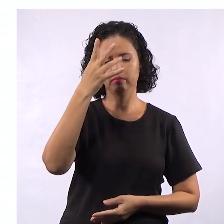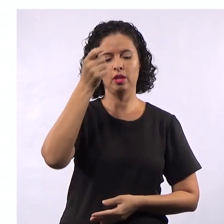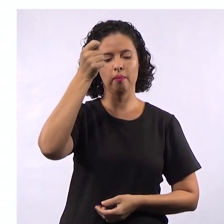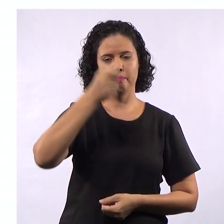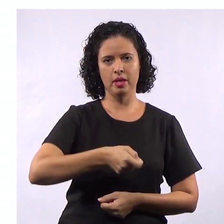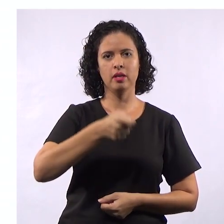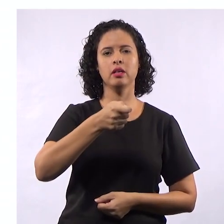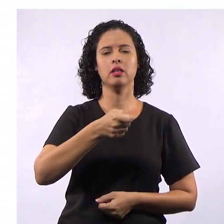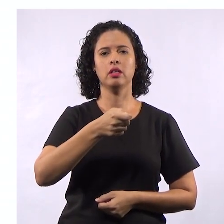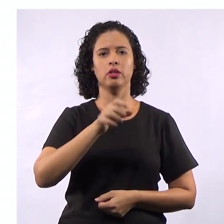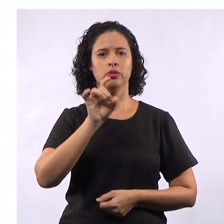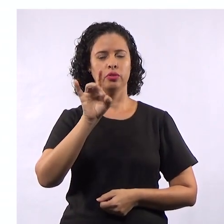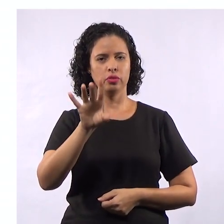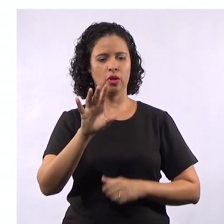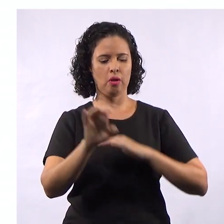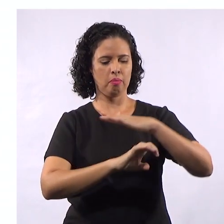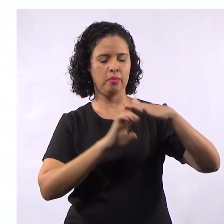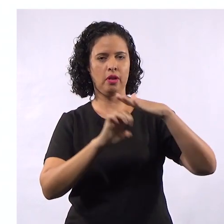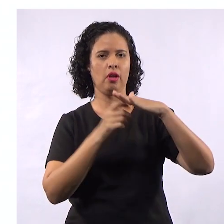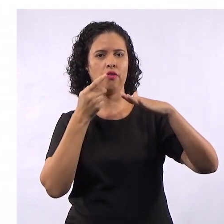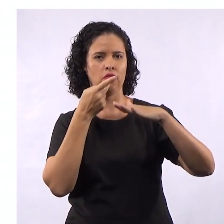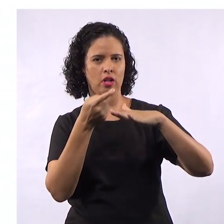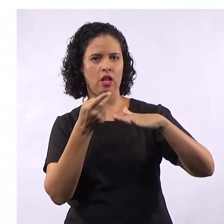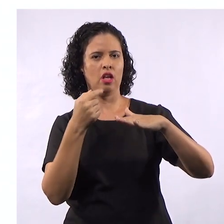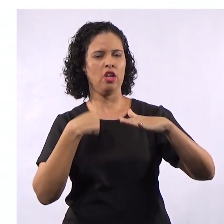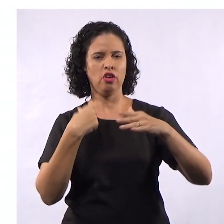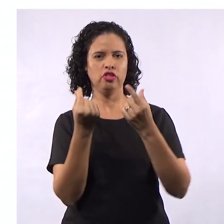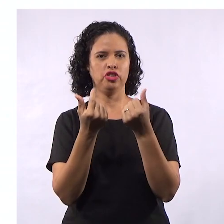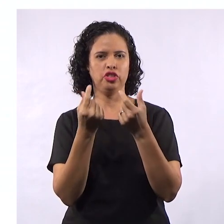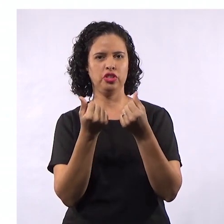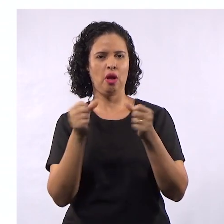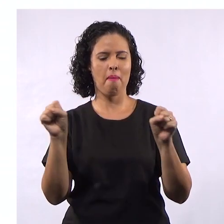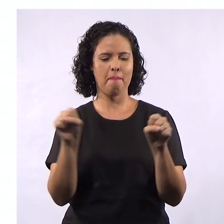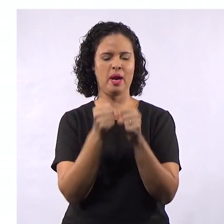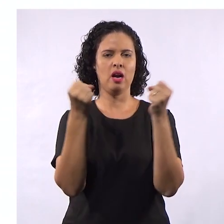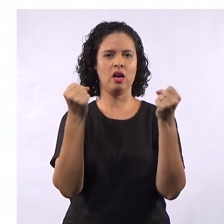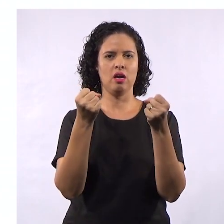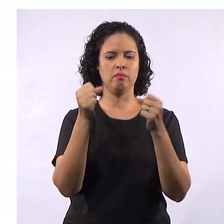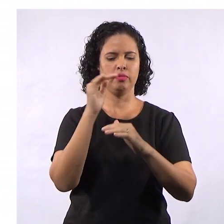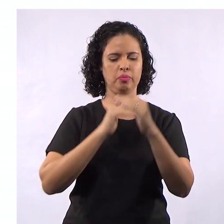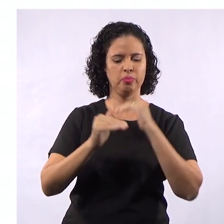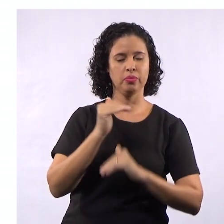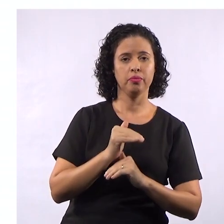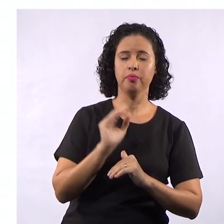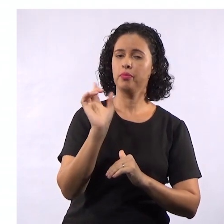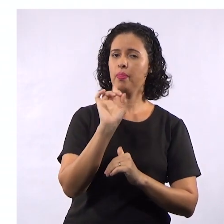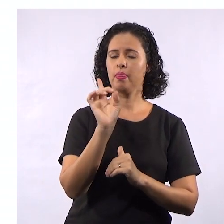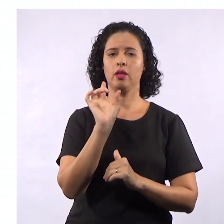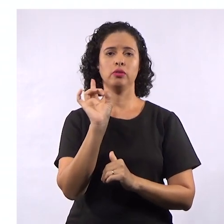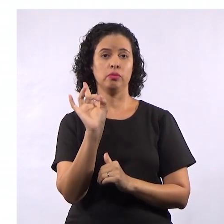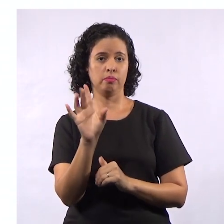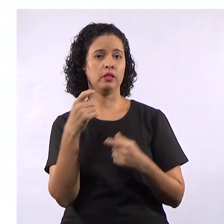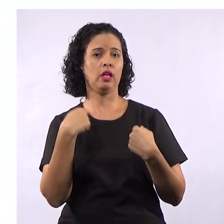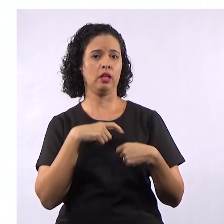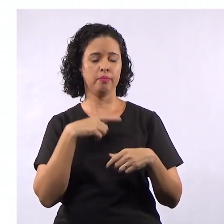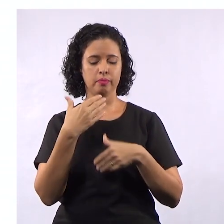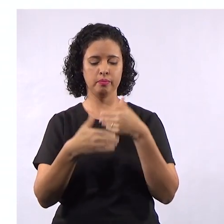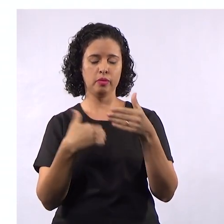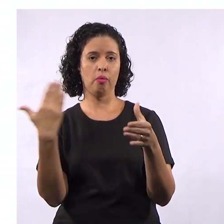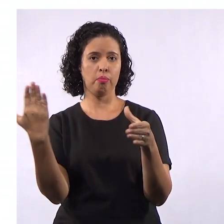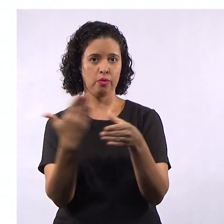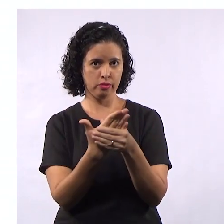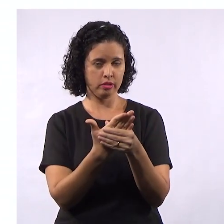interesse pode dar uma mergulhada aí nessa temática, ok? E aqui, sujeitos de direitos e entes não personalizados,